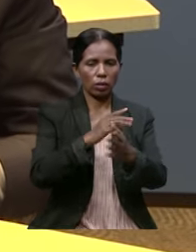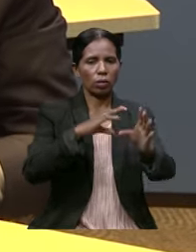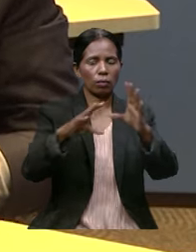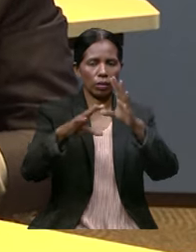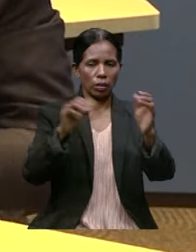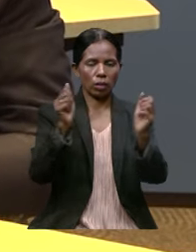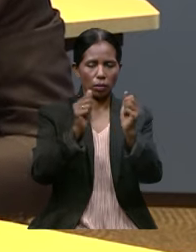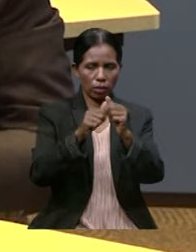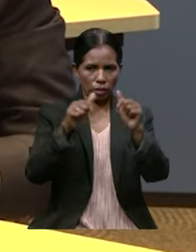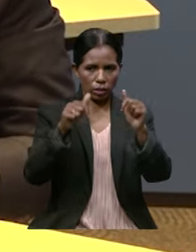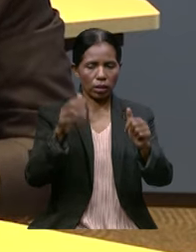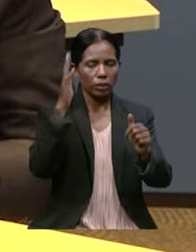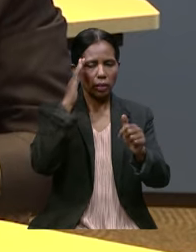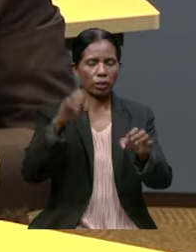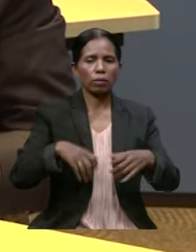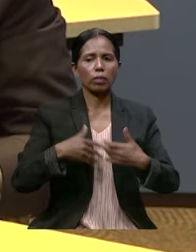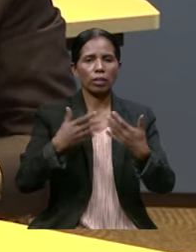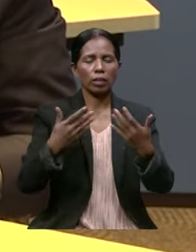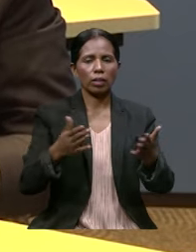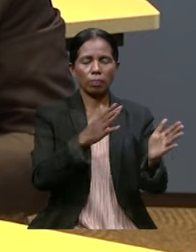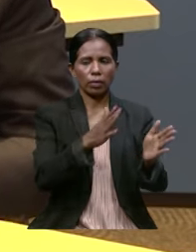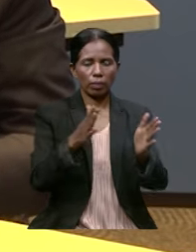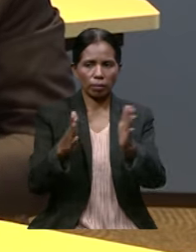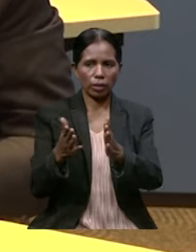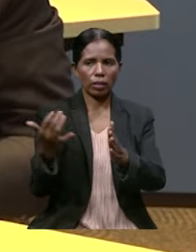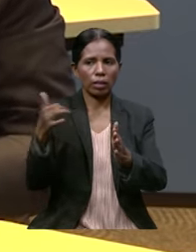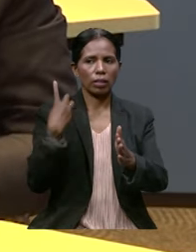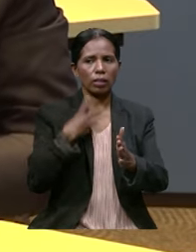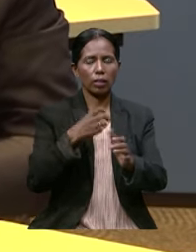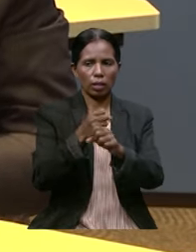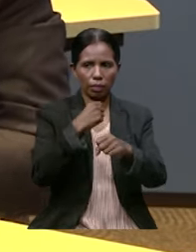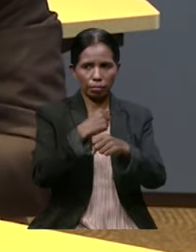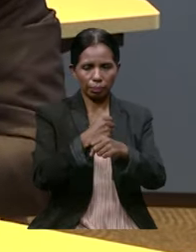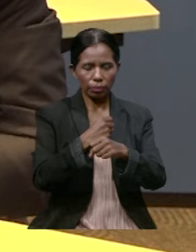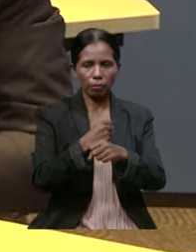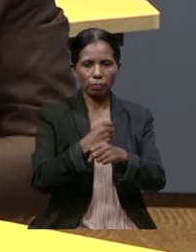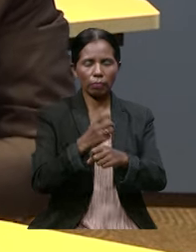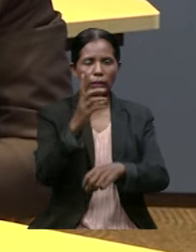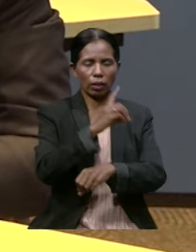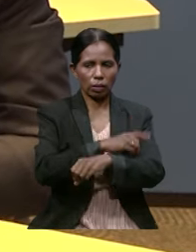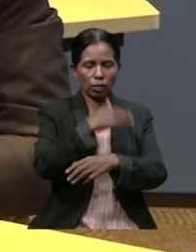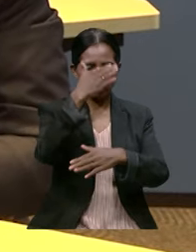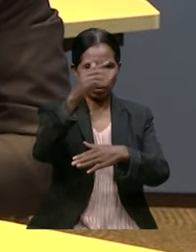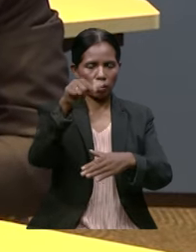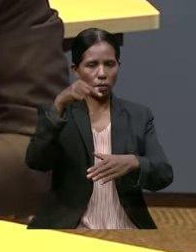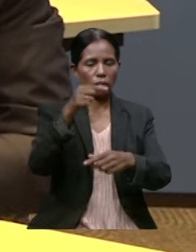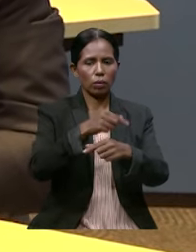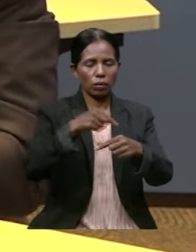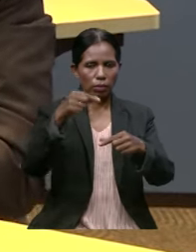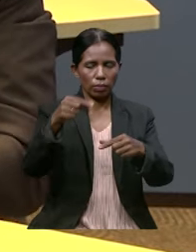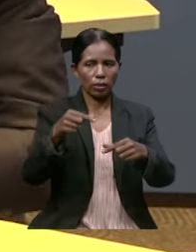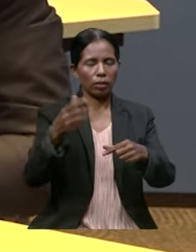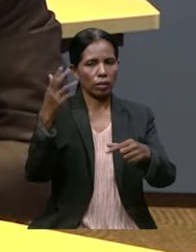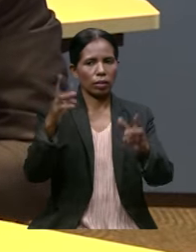inicial dene para atu aten unsa preparativos neve bele itahalo atrune lorum ruma Google ne bele se sain ia